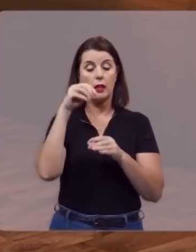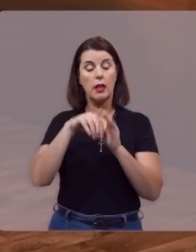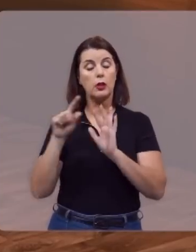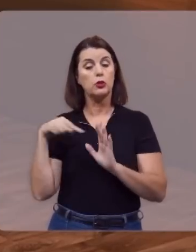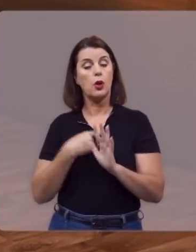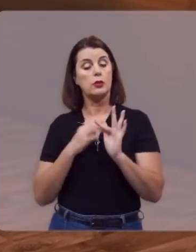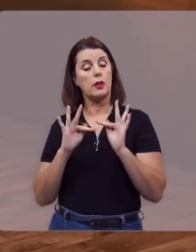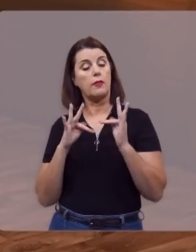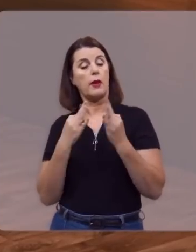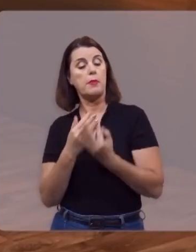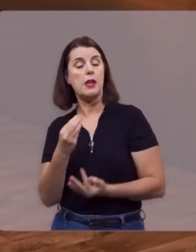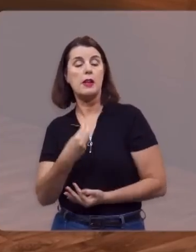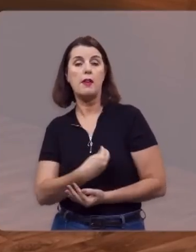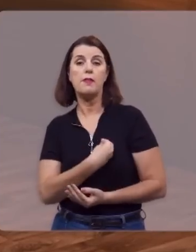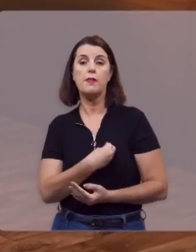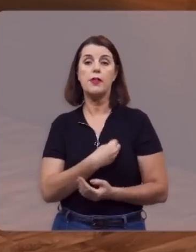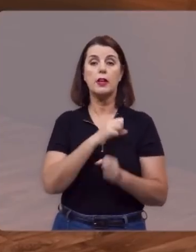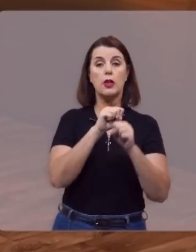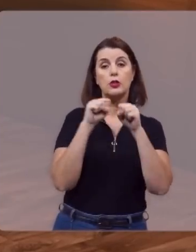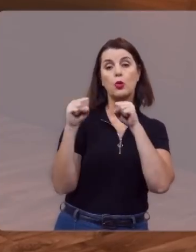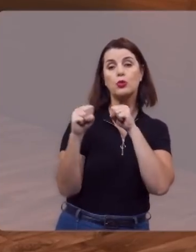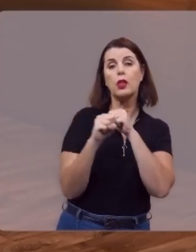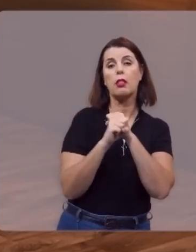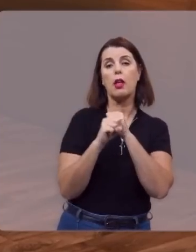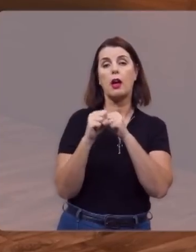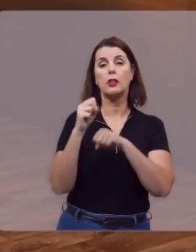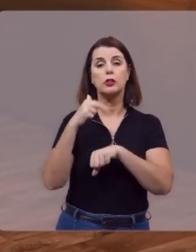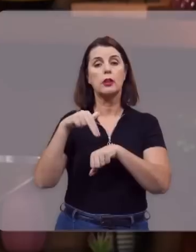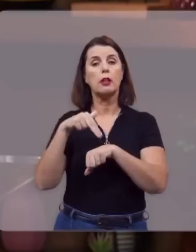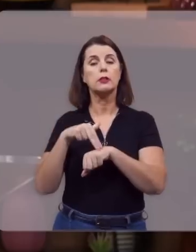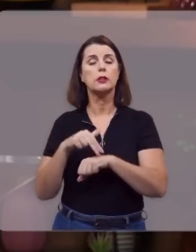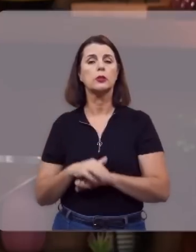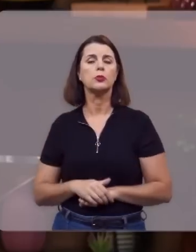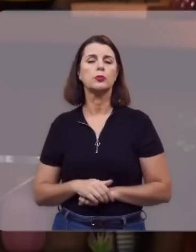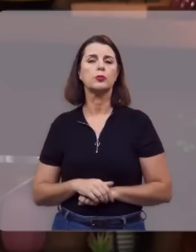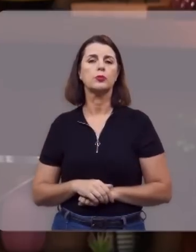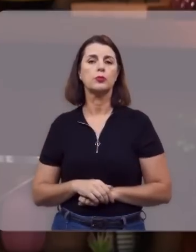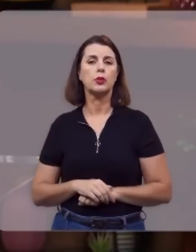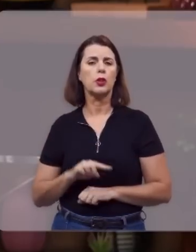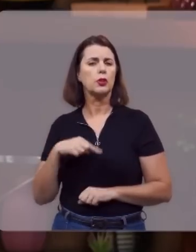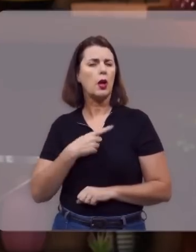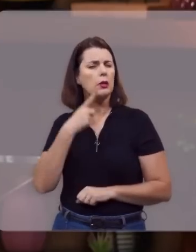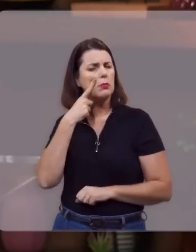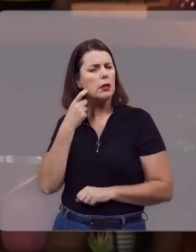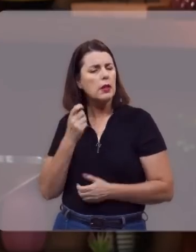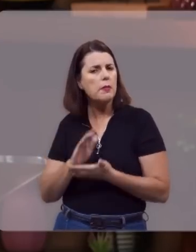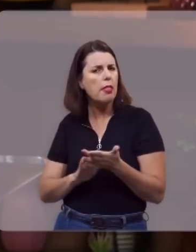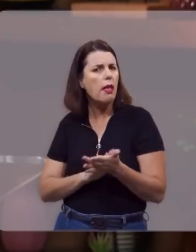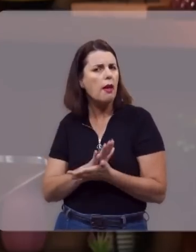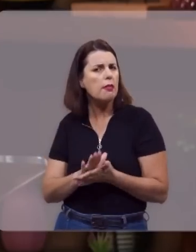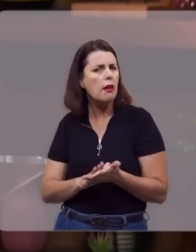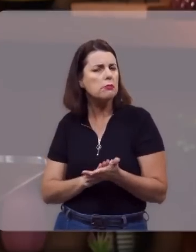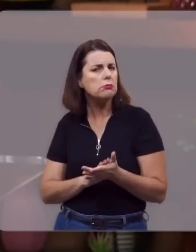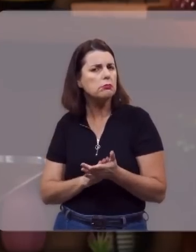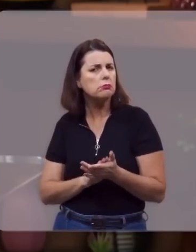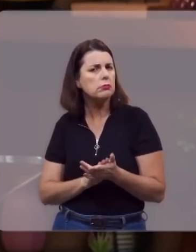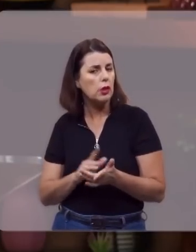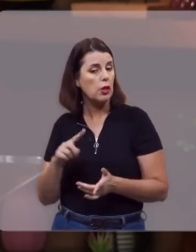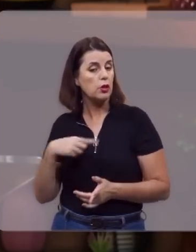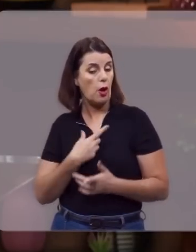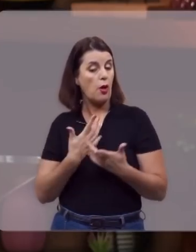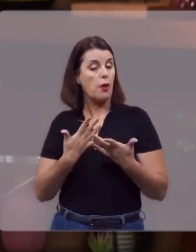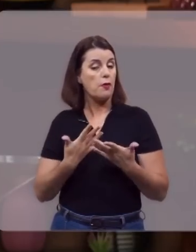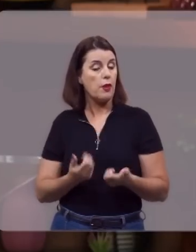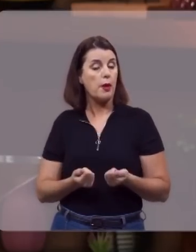família, na sociedade, entre as nações. Se nós não nos apercebermos disso, nós